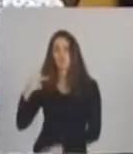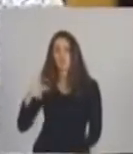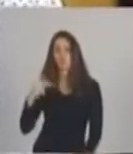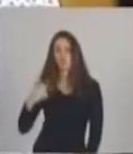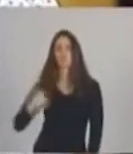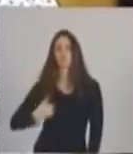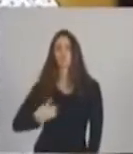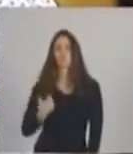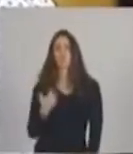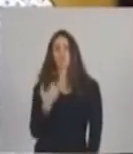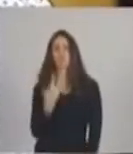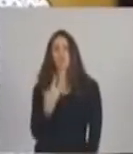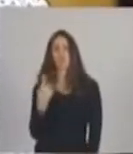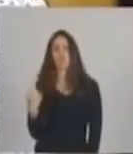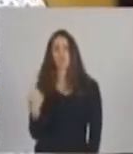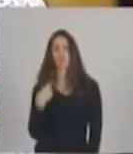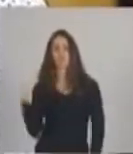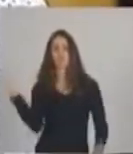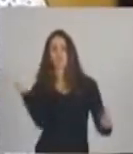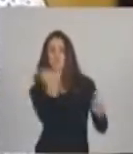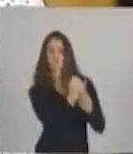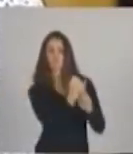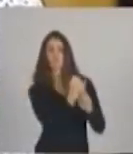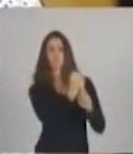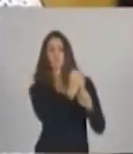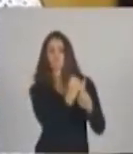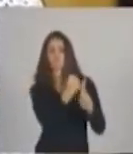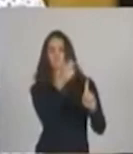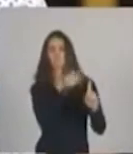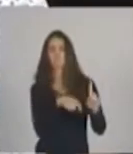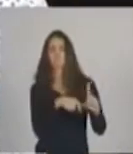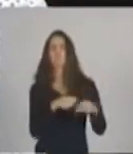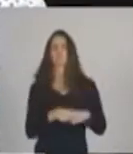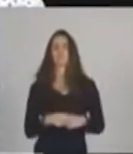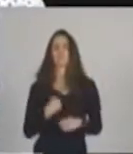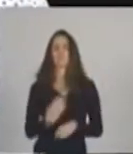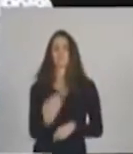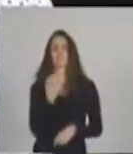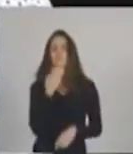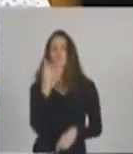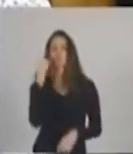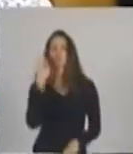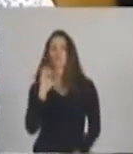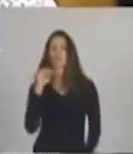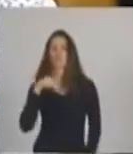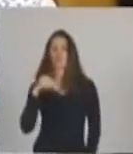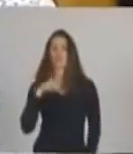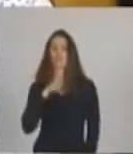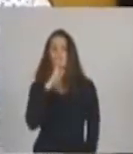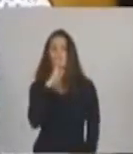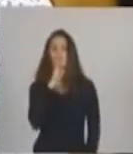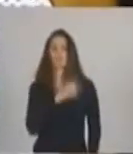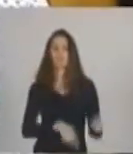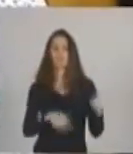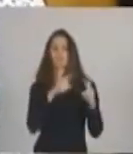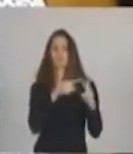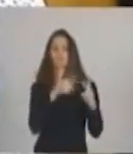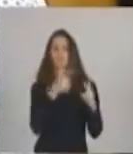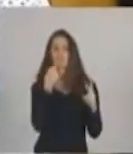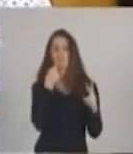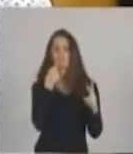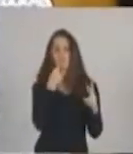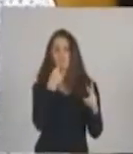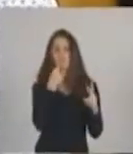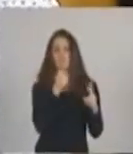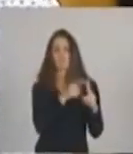eu peço um minuto de silêncio para a professora Regiane Caetano. E também, isso foi na sexta-feira, já no sábado,